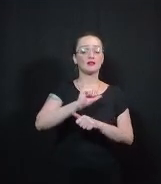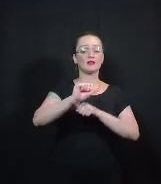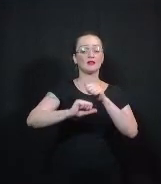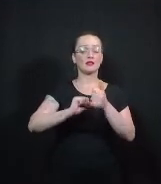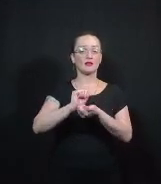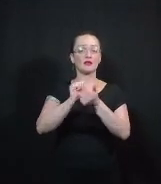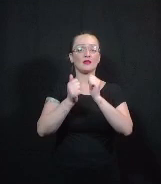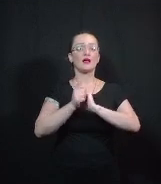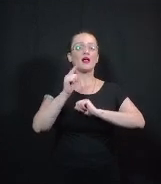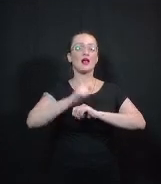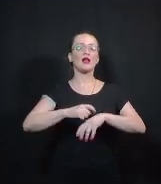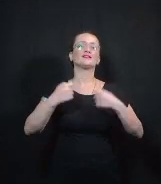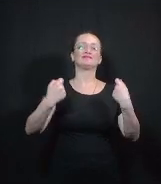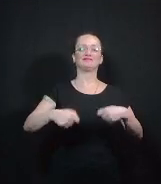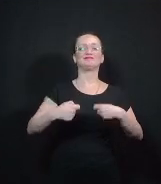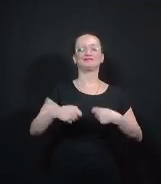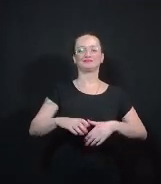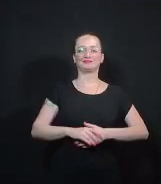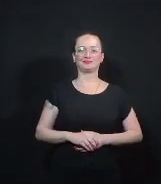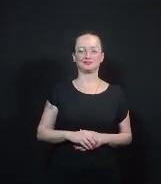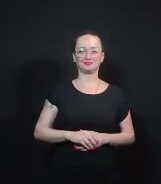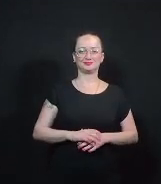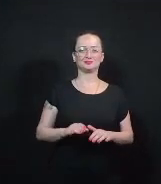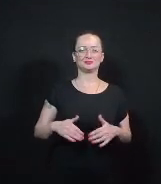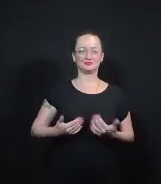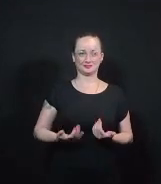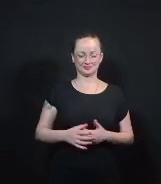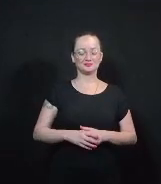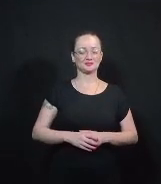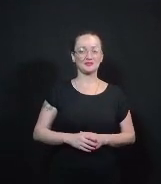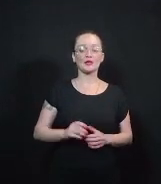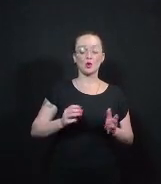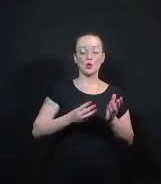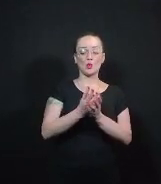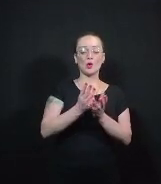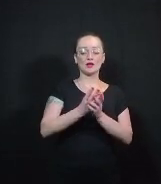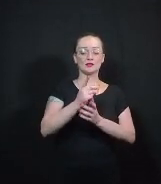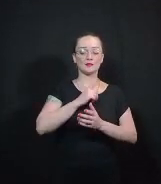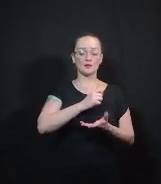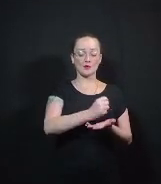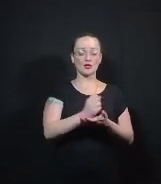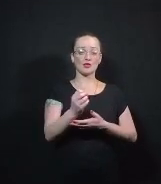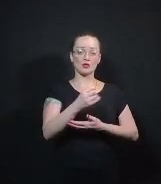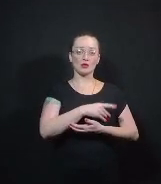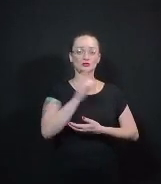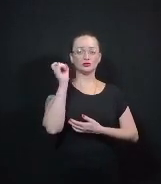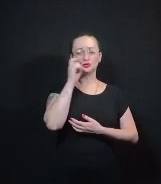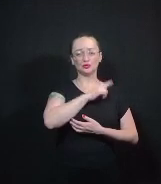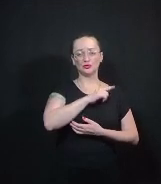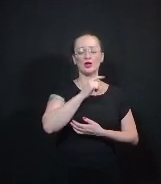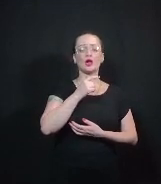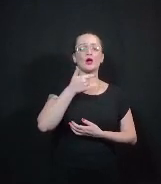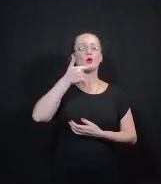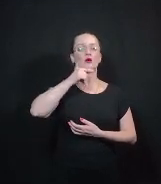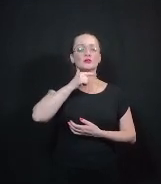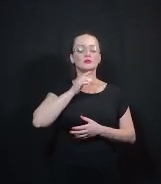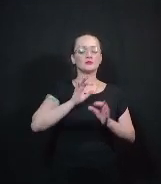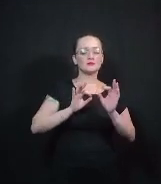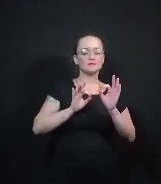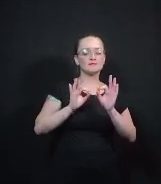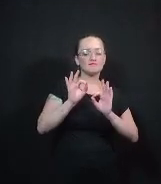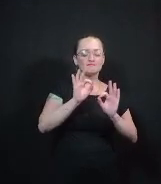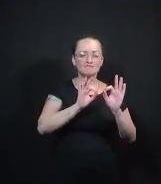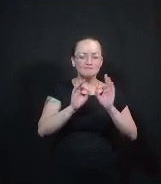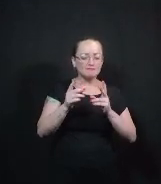absolutamente necessário. E o WhatsApp, ele traz um elemento novo, que ele é muito difícil de você observar, né, de